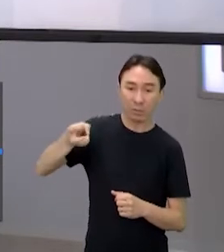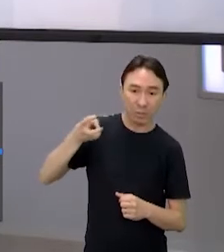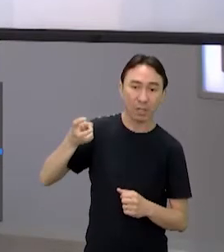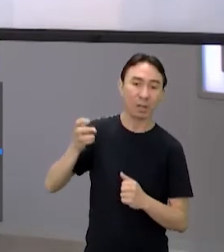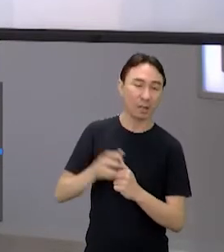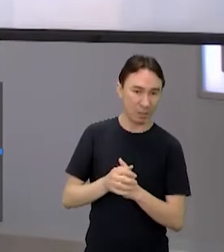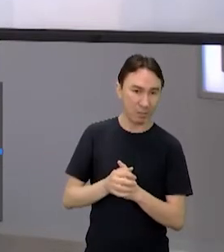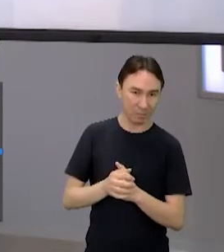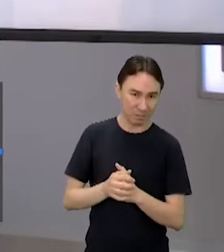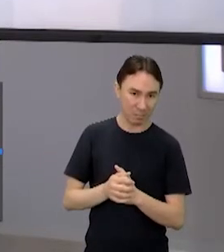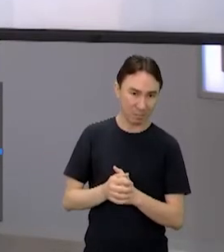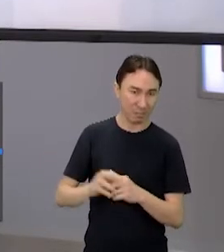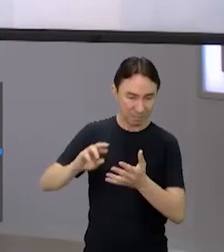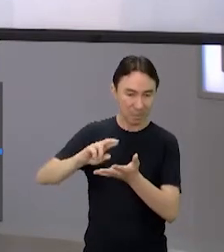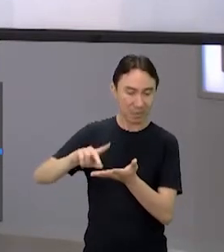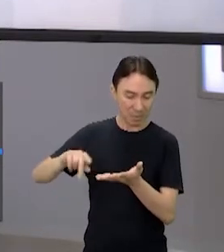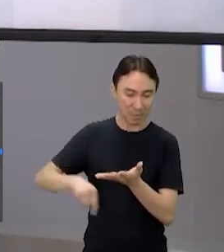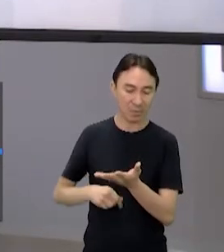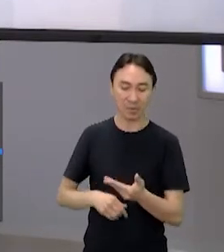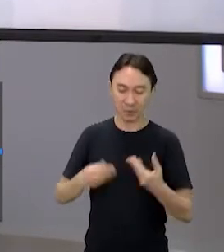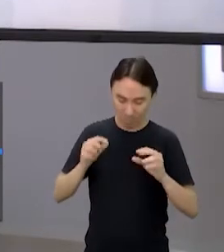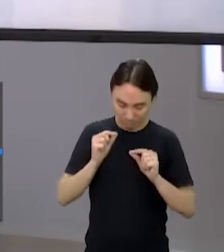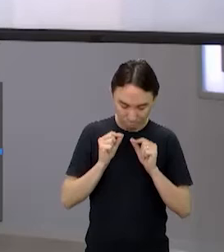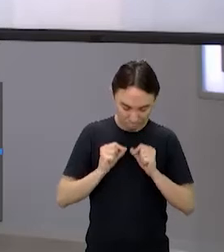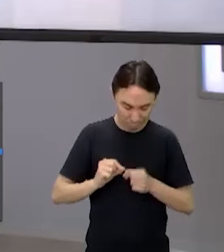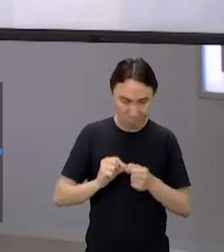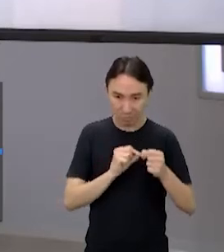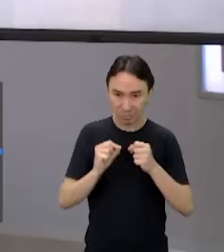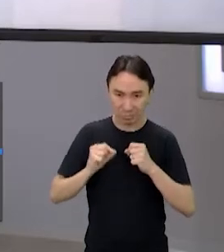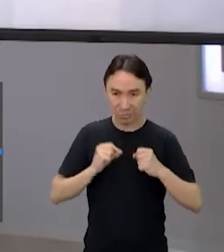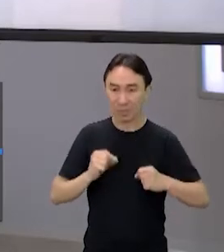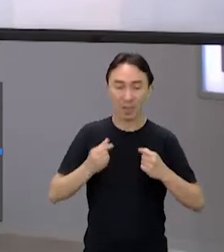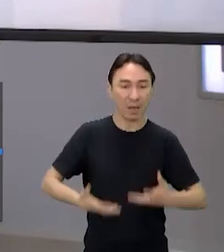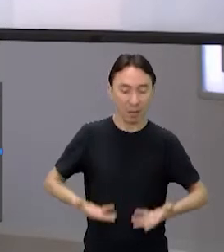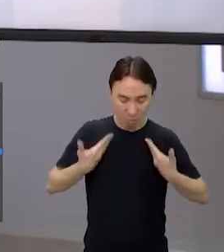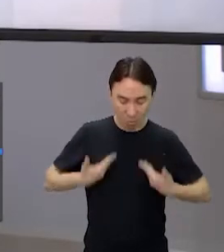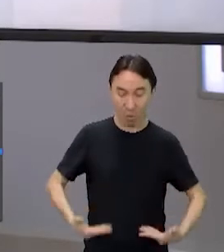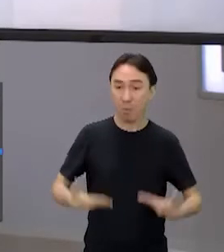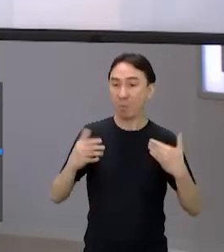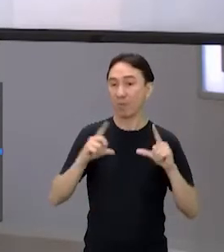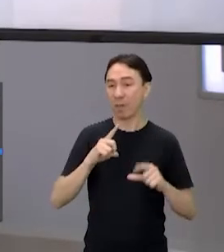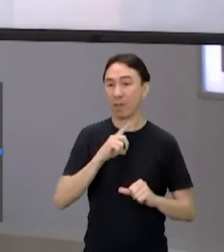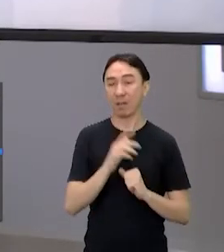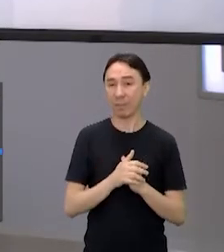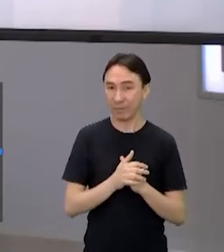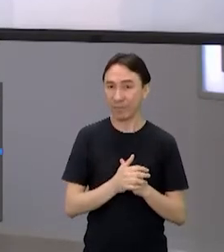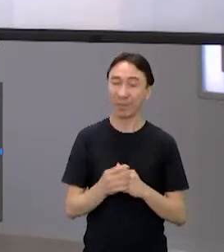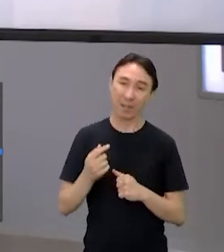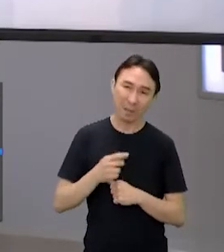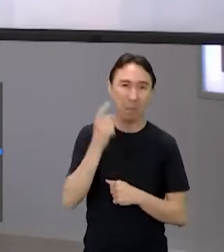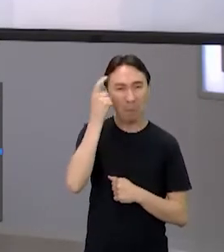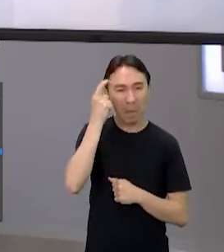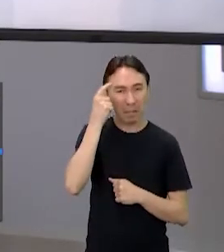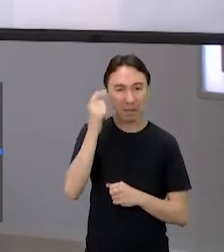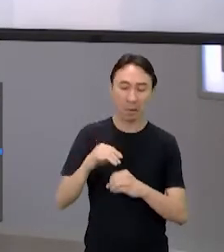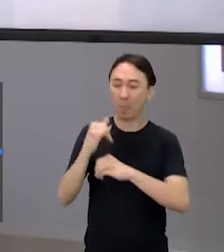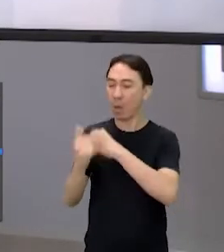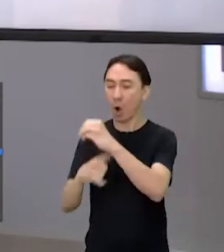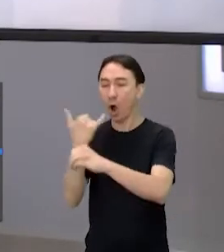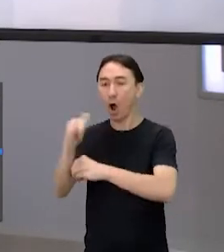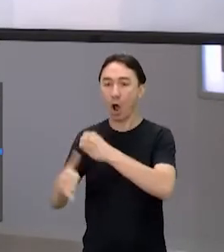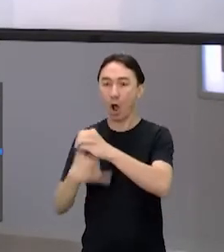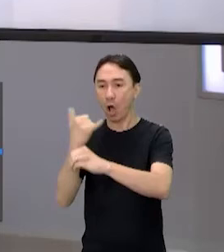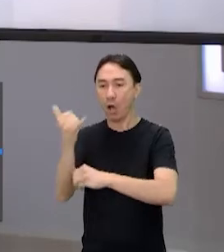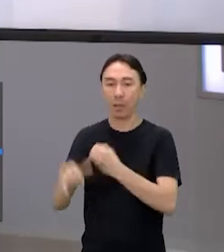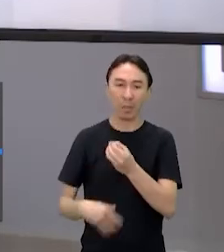assim por diante. Então, ele acreditava que, dependendo do comportamento dessas moléculas, desses átomos, né, do comportamento